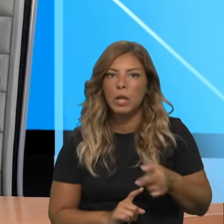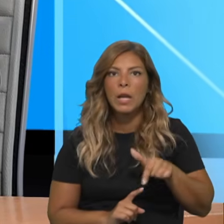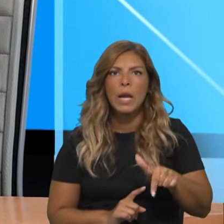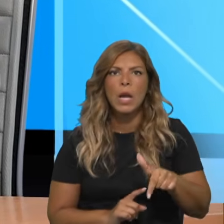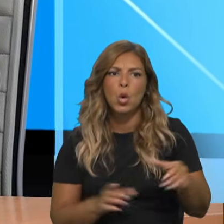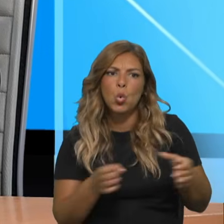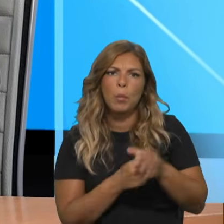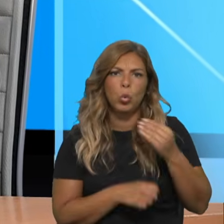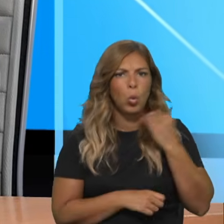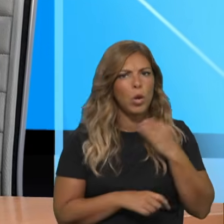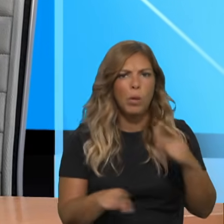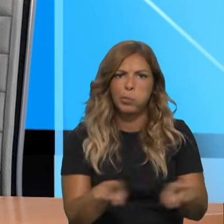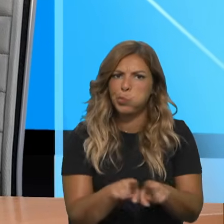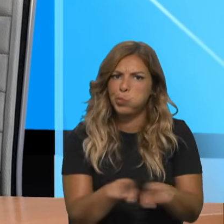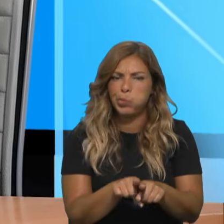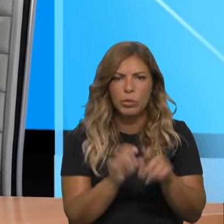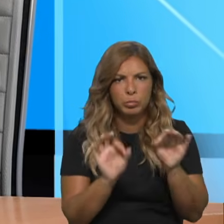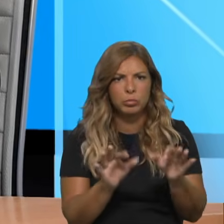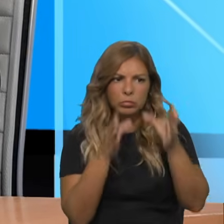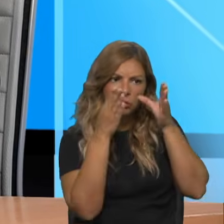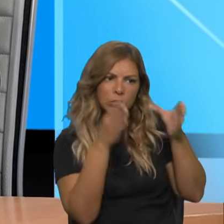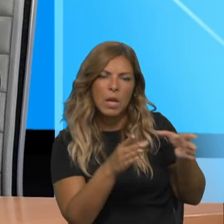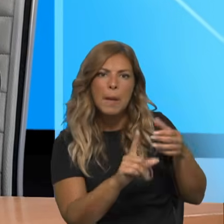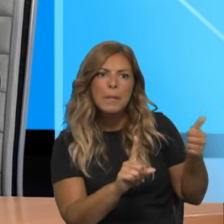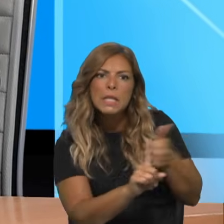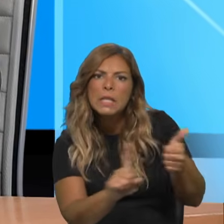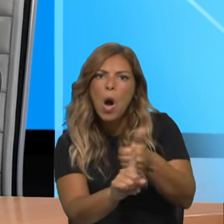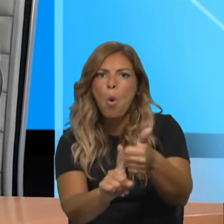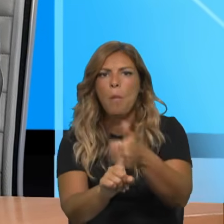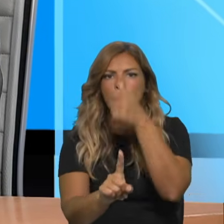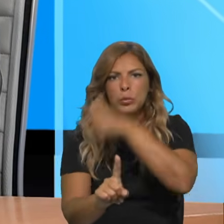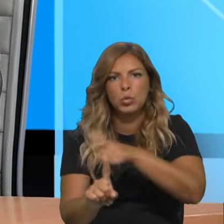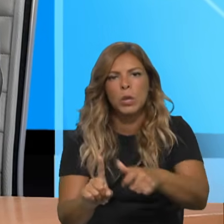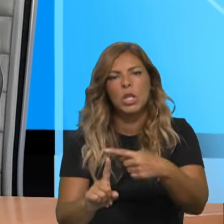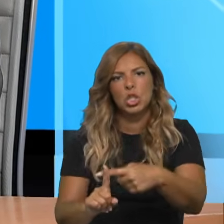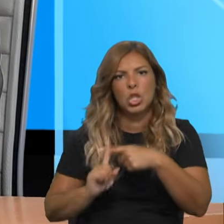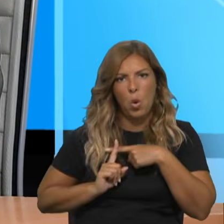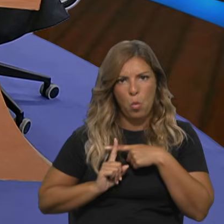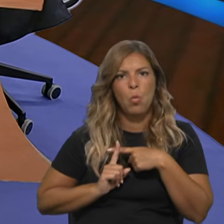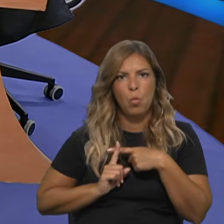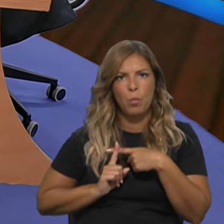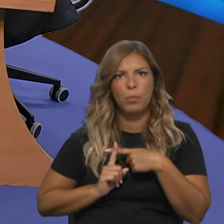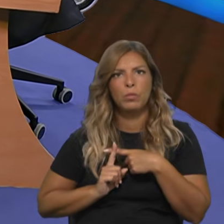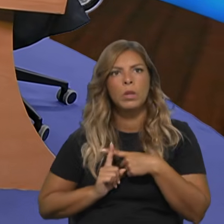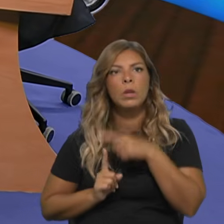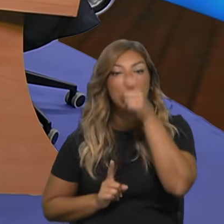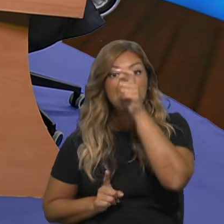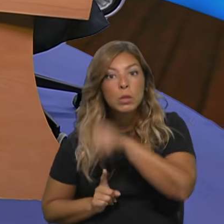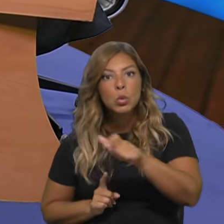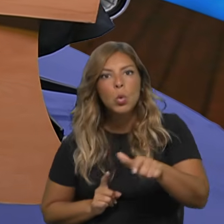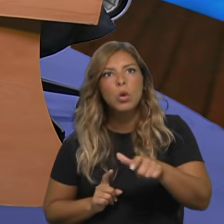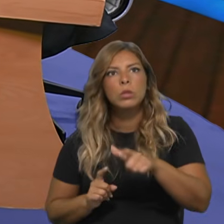grupos terroristas, há um foco especial de perseguição aos cristãos, não é? Portanto, há, de facto, 120 pessoas, igrejas que foram